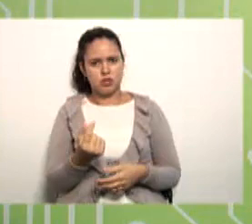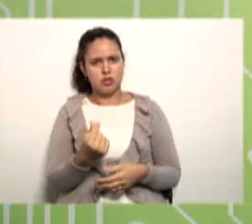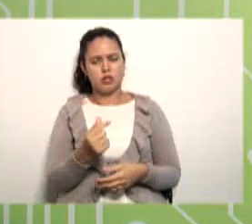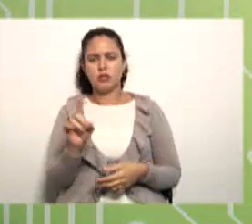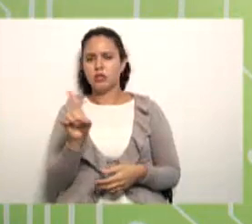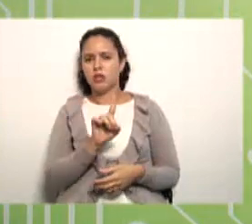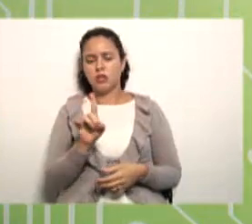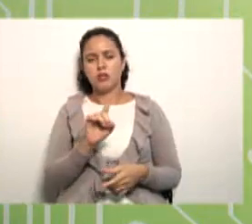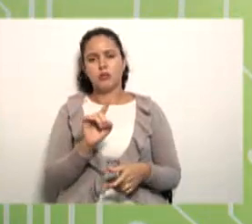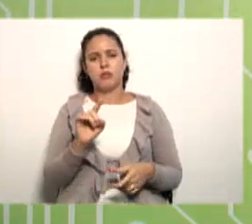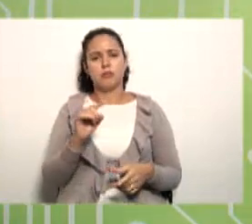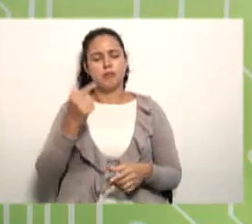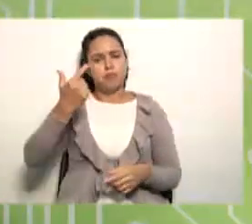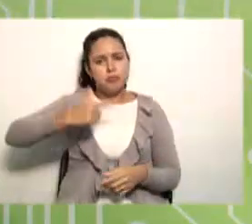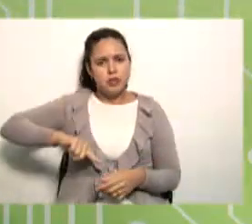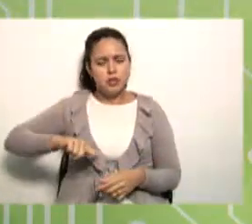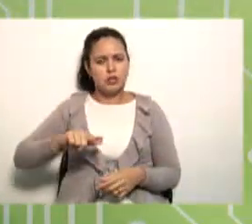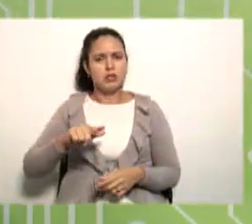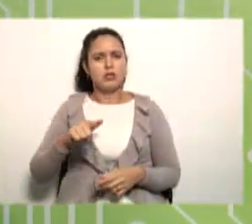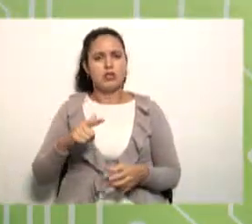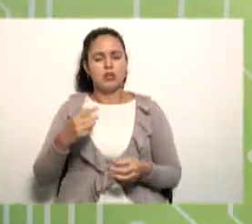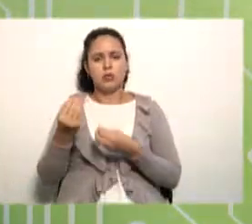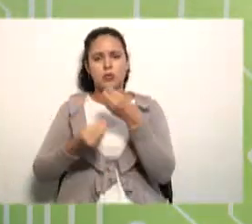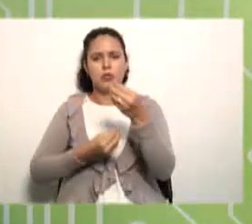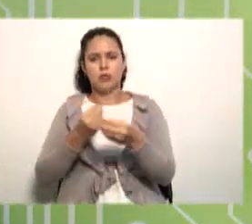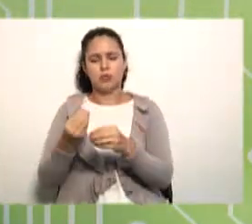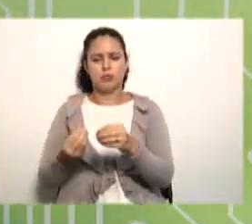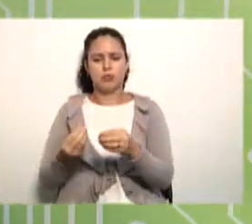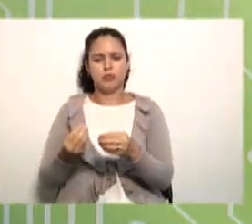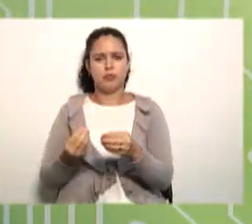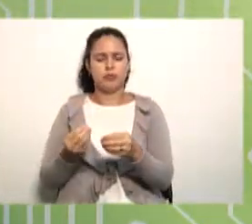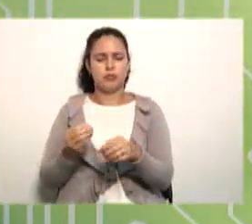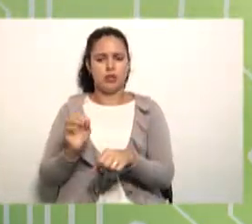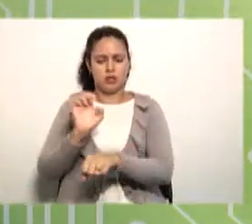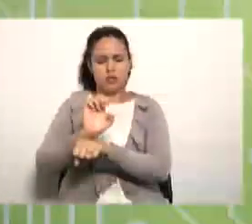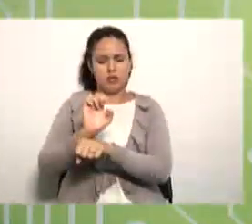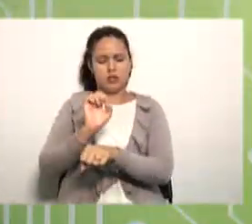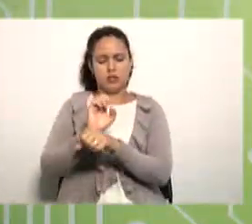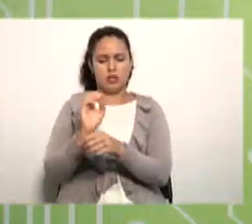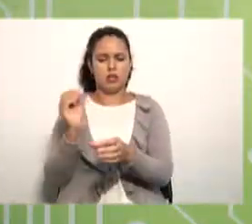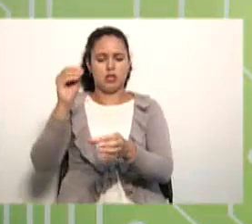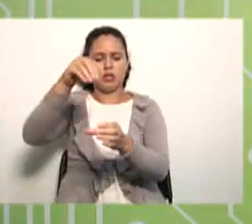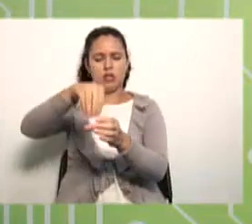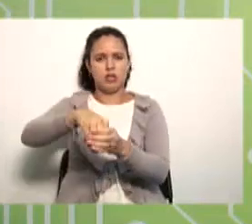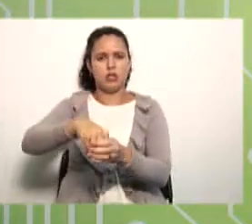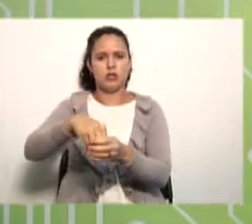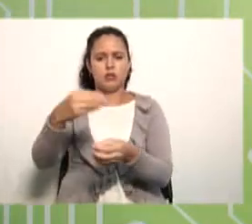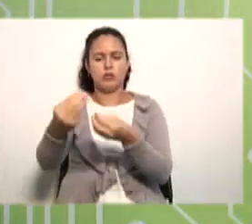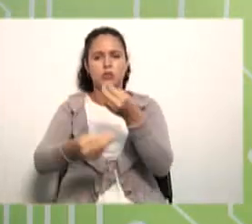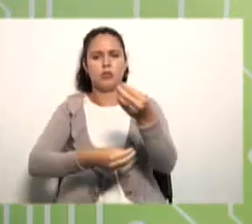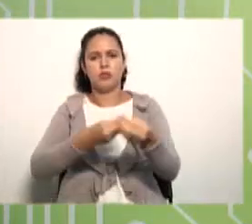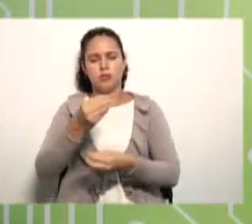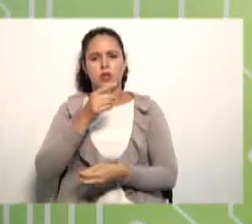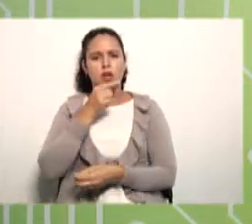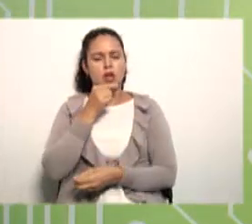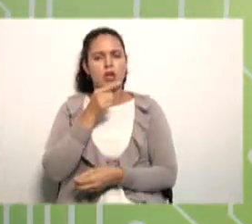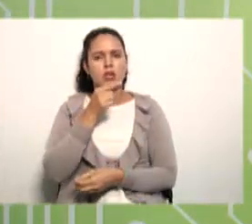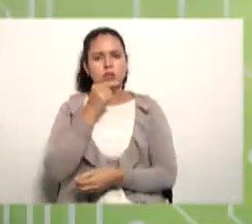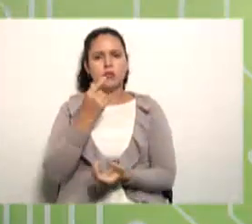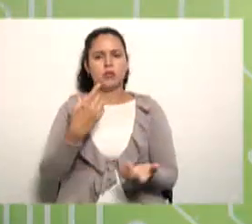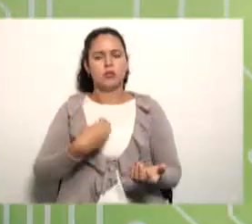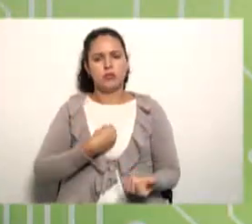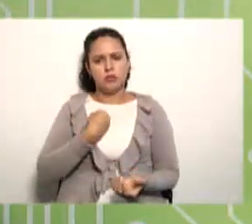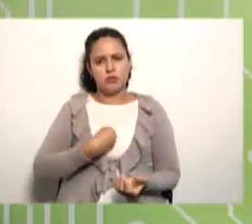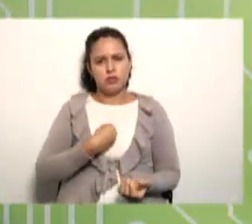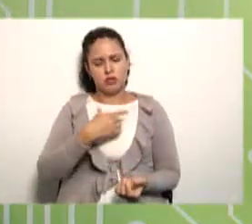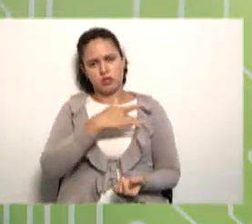A gente quer saber também, por exemplo, como estão os serviços públicos, como está a água, como está o esgoto. Mas também não é só isso.